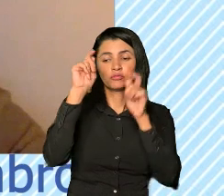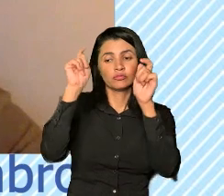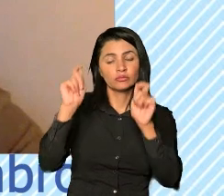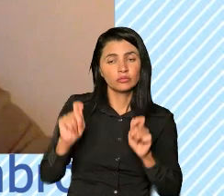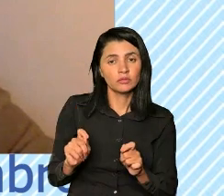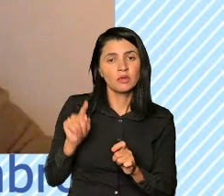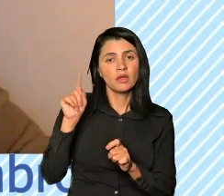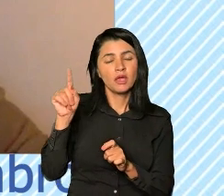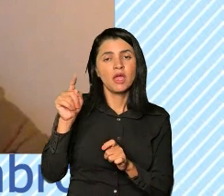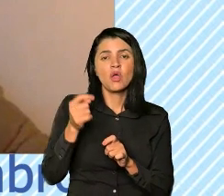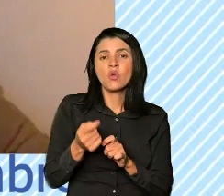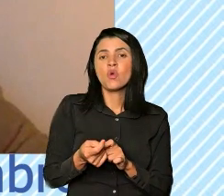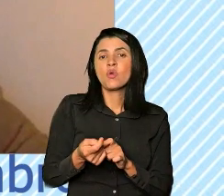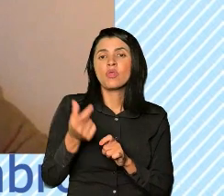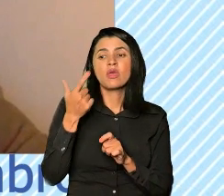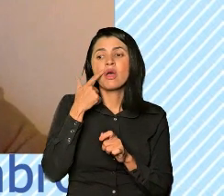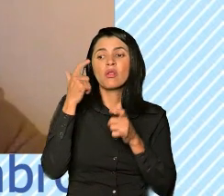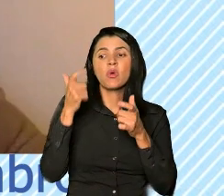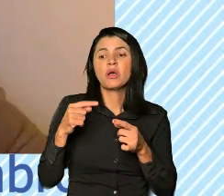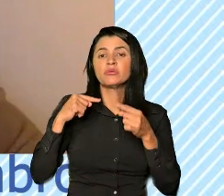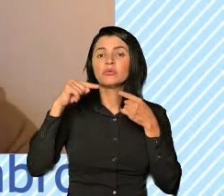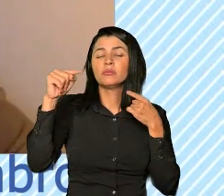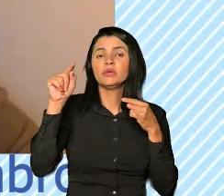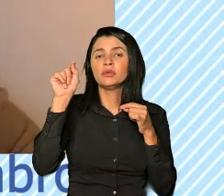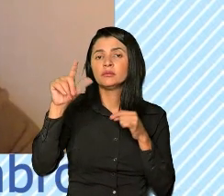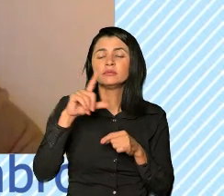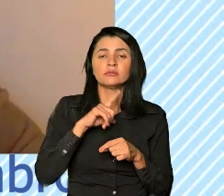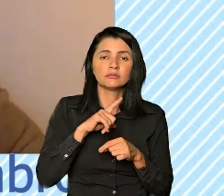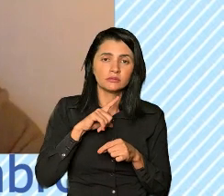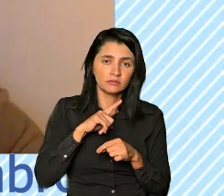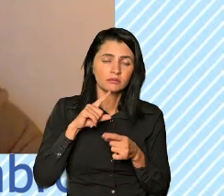que está praticamente deslocado. Você tem o